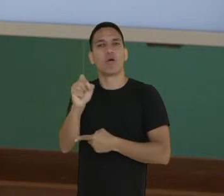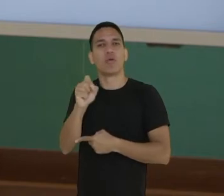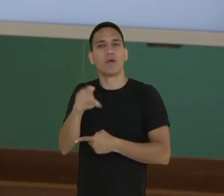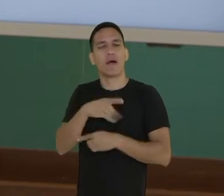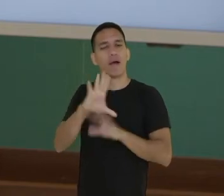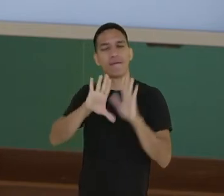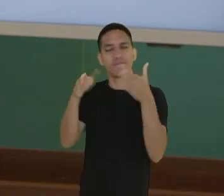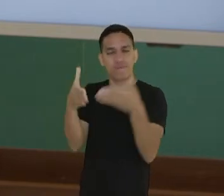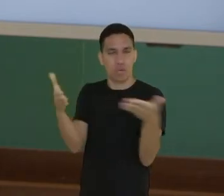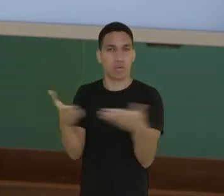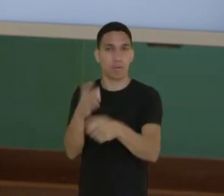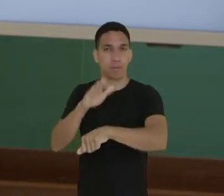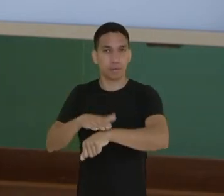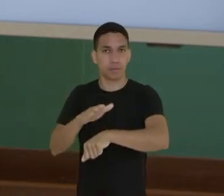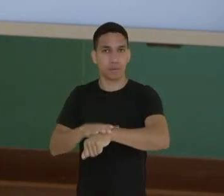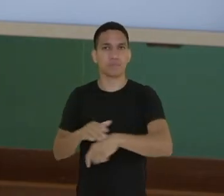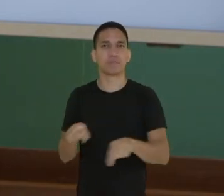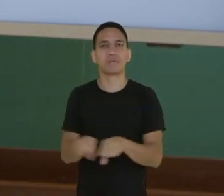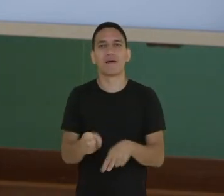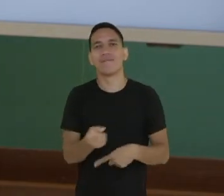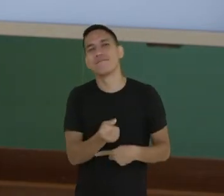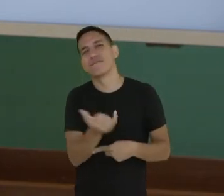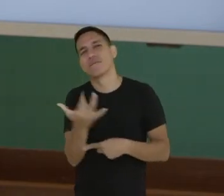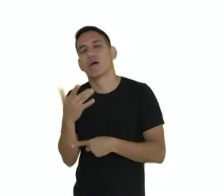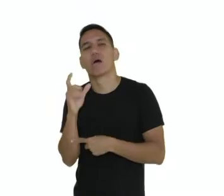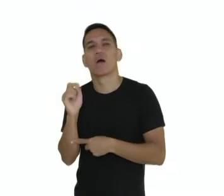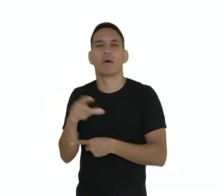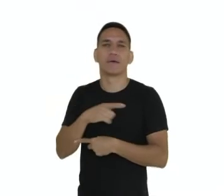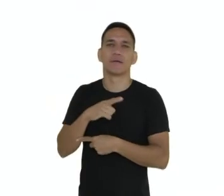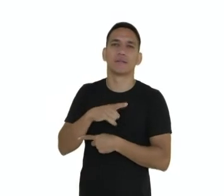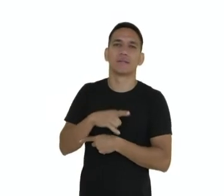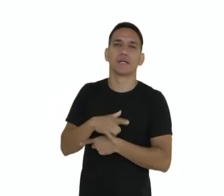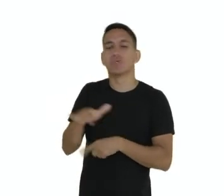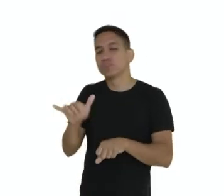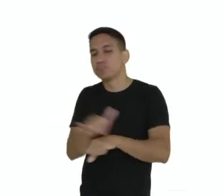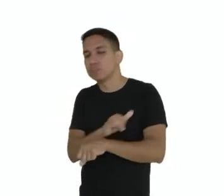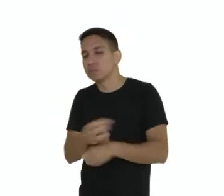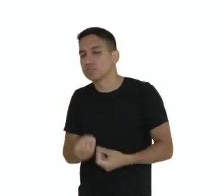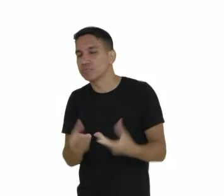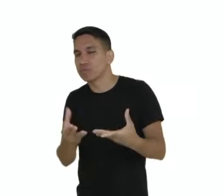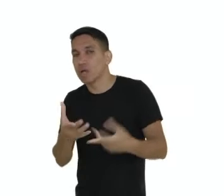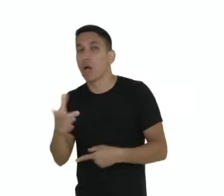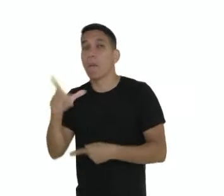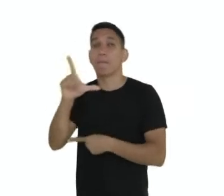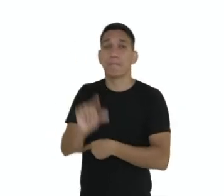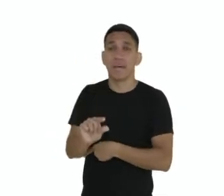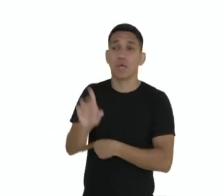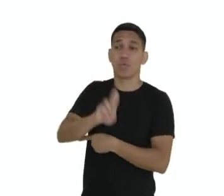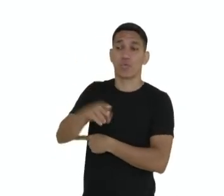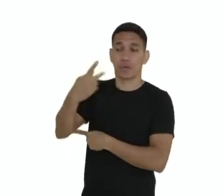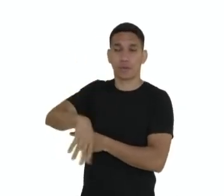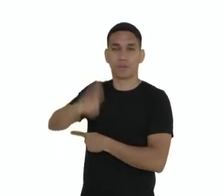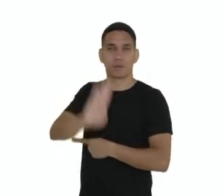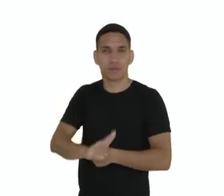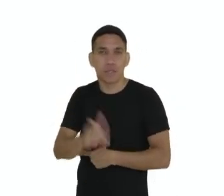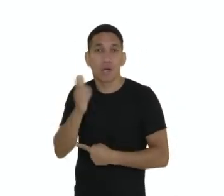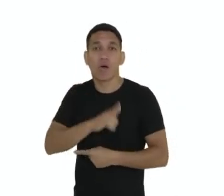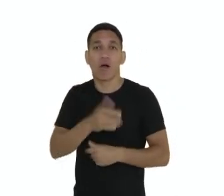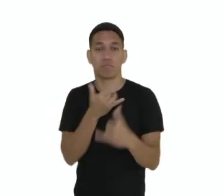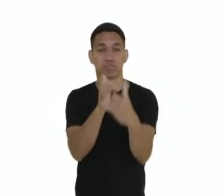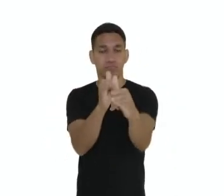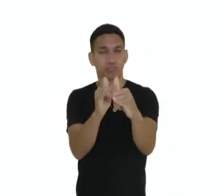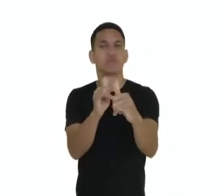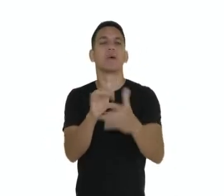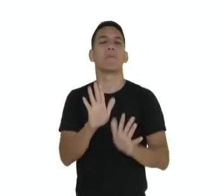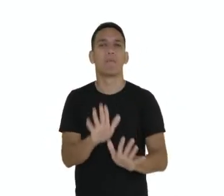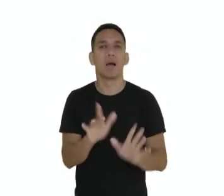enfoque nesse momento. Certo? Entre as energias renováveis disponíveis, a energia solar é a fonte menos utilizada no Brasil para a produção de energia elétrica.